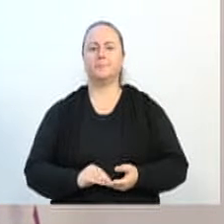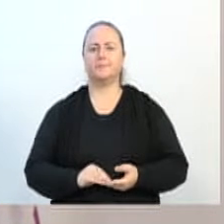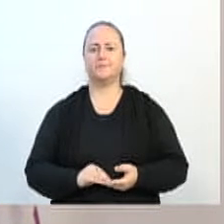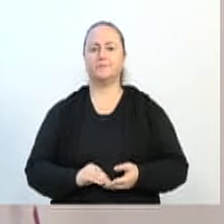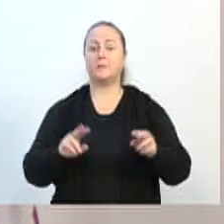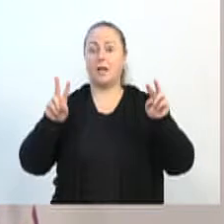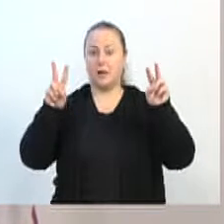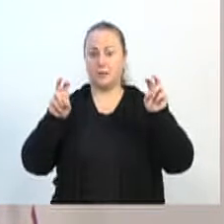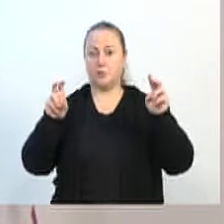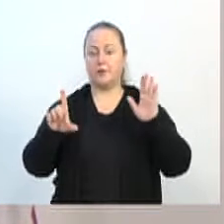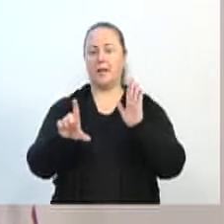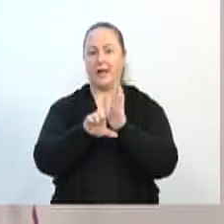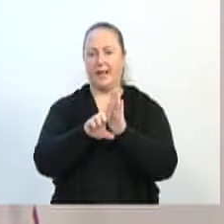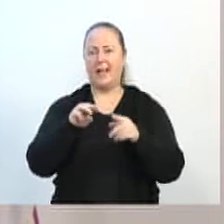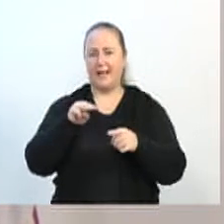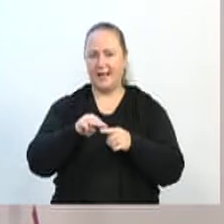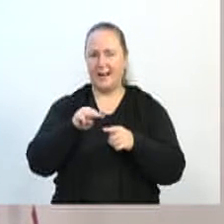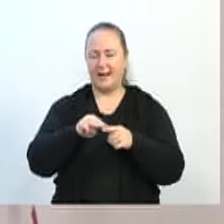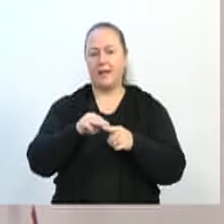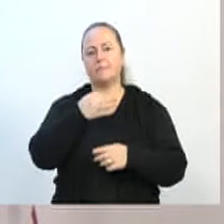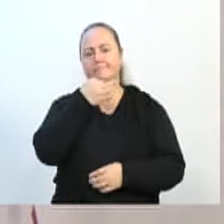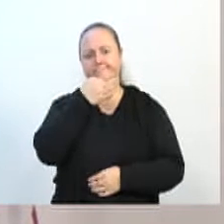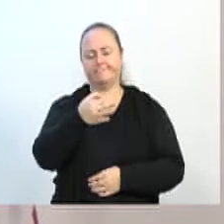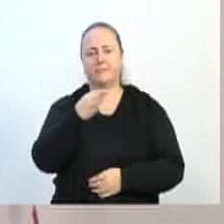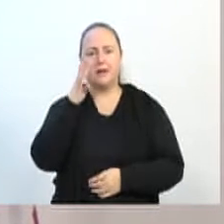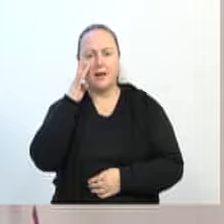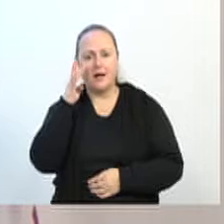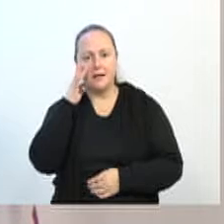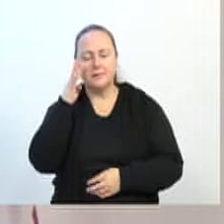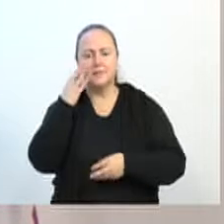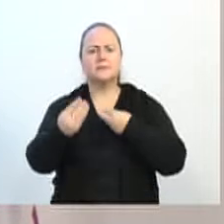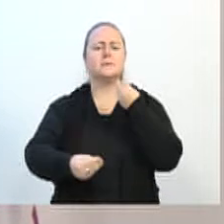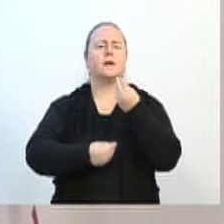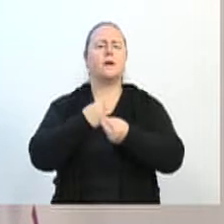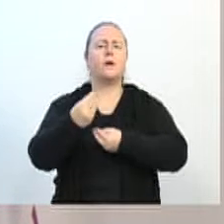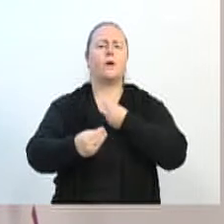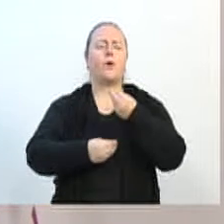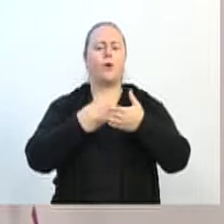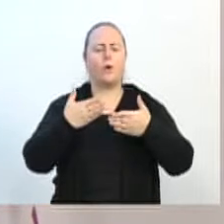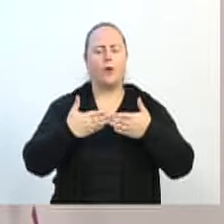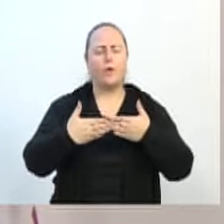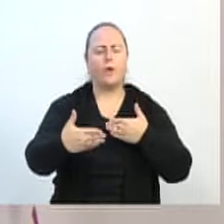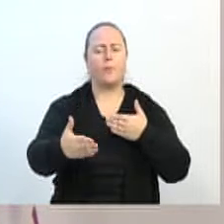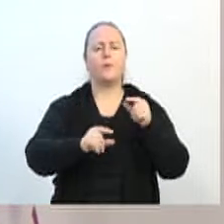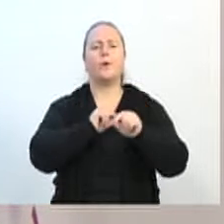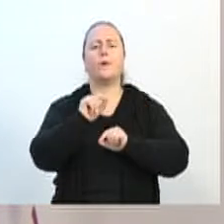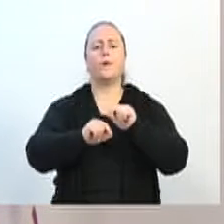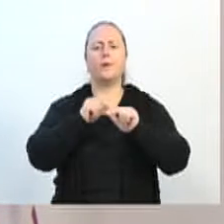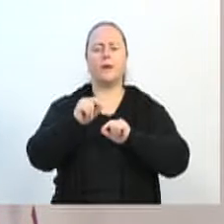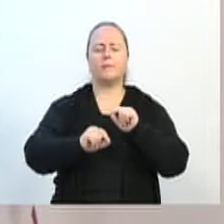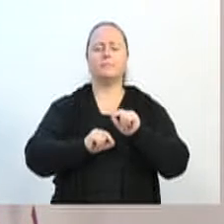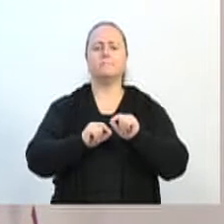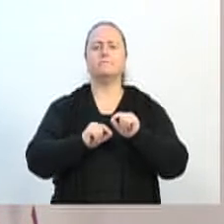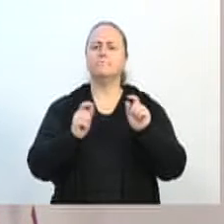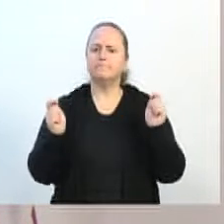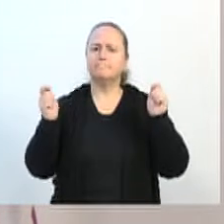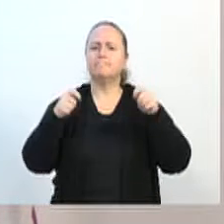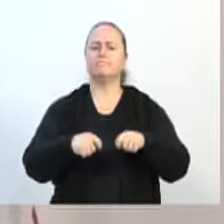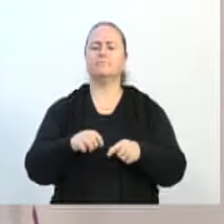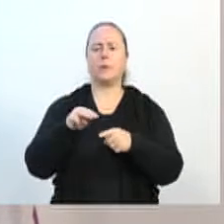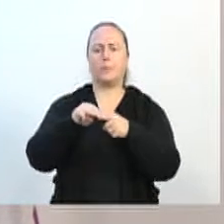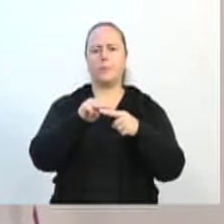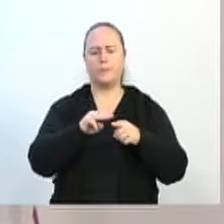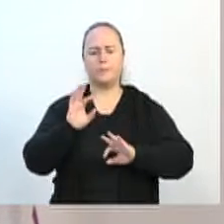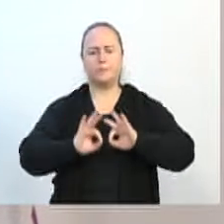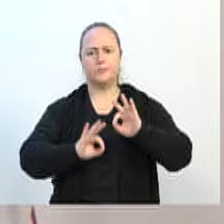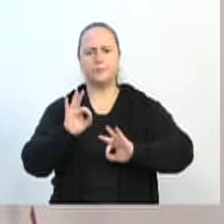à Lei Municipal, sugeriu atenção para prever na Lei Municipal alguns do que virão aqui para a Câmara, como a possibilidade do município